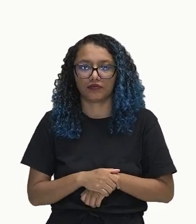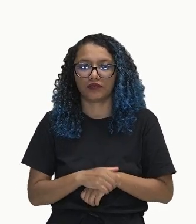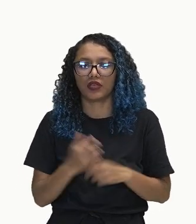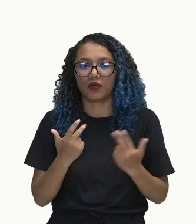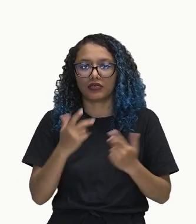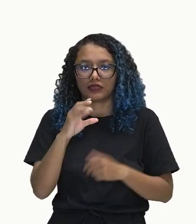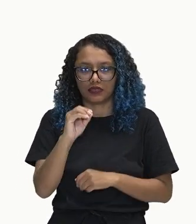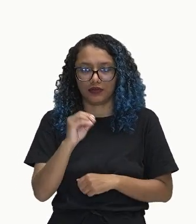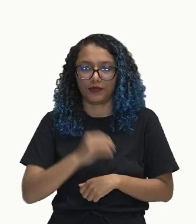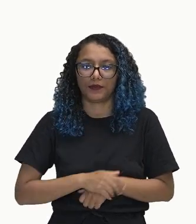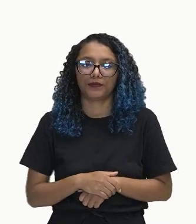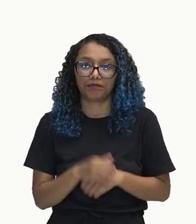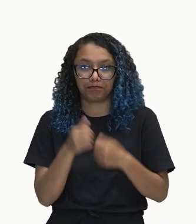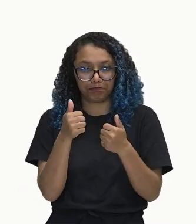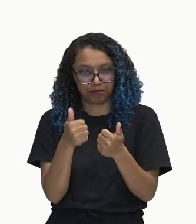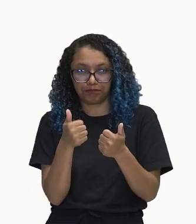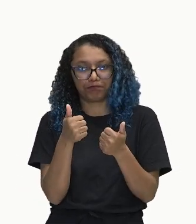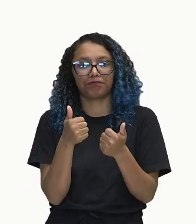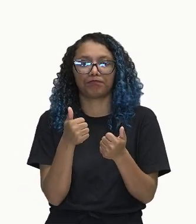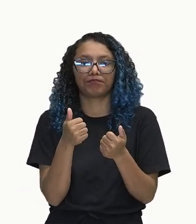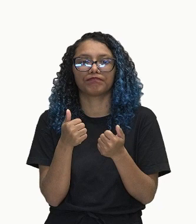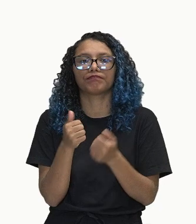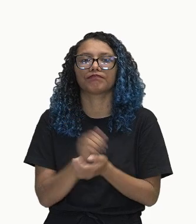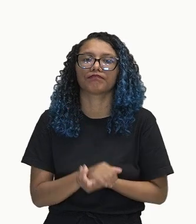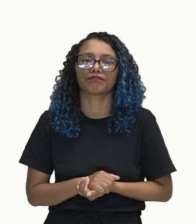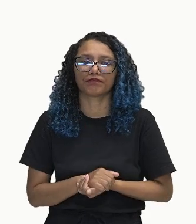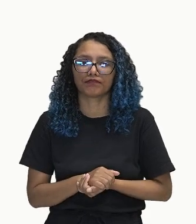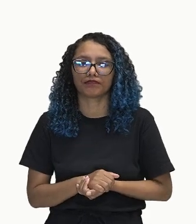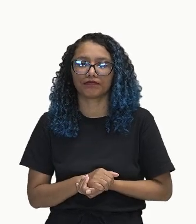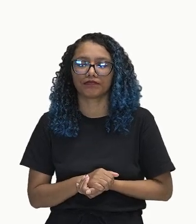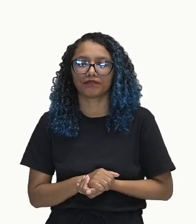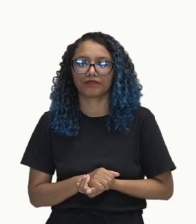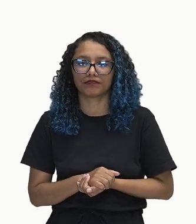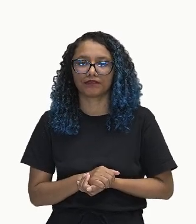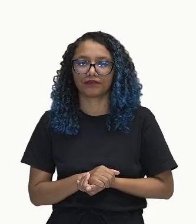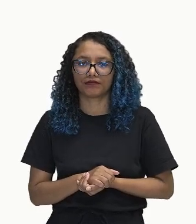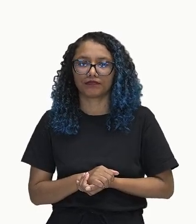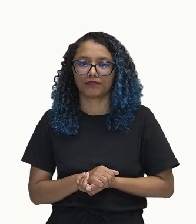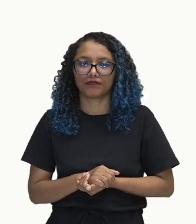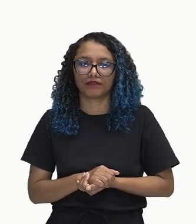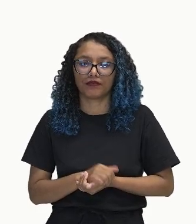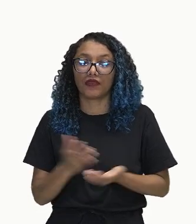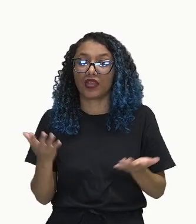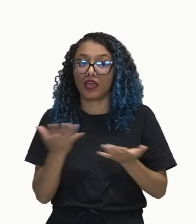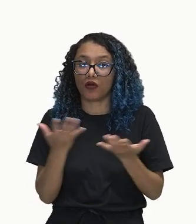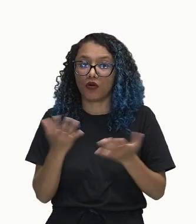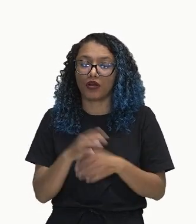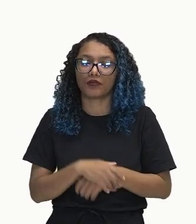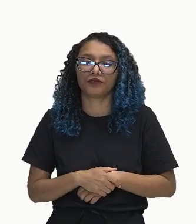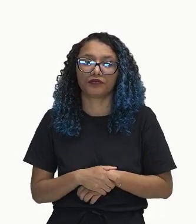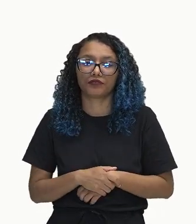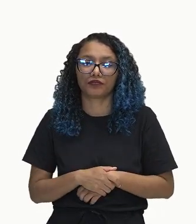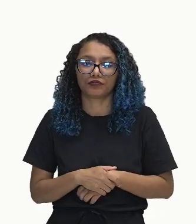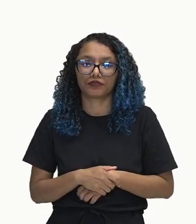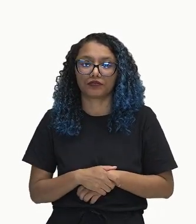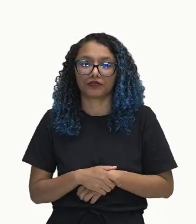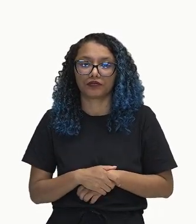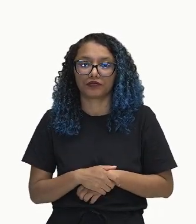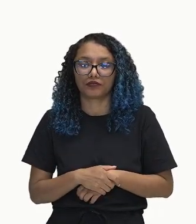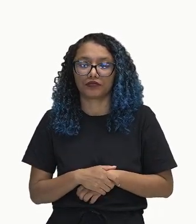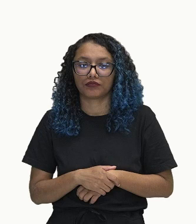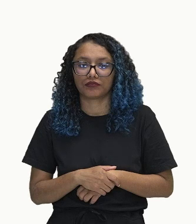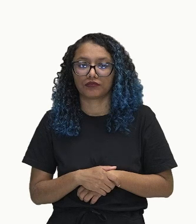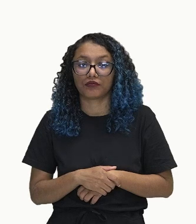a zero. Beleza? Ok. Vamos aqui por soma e produto. Eu vou achar